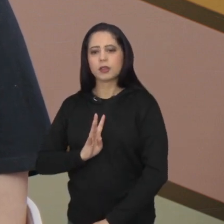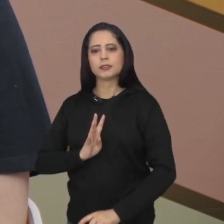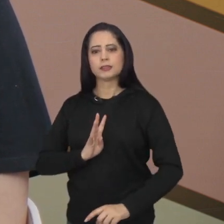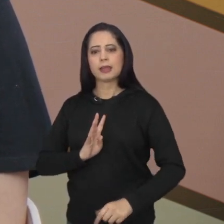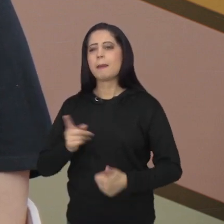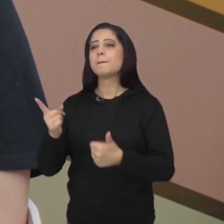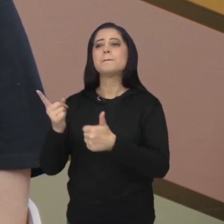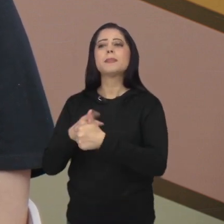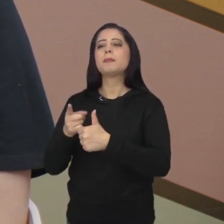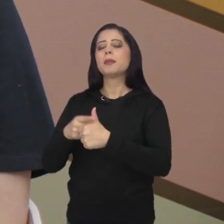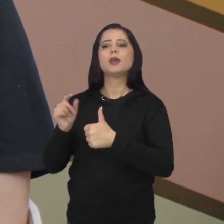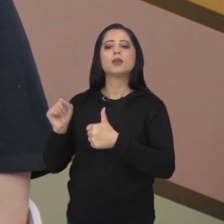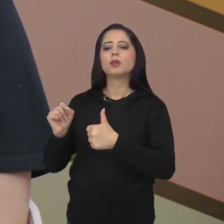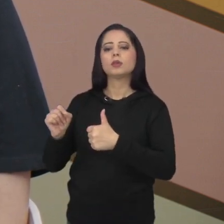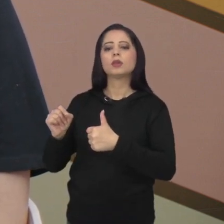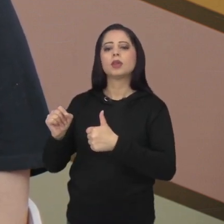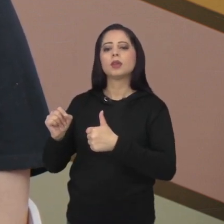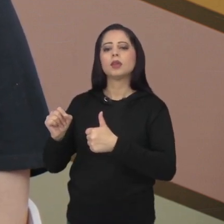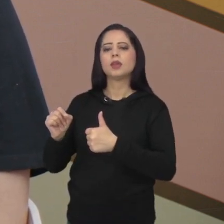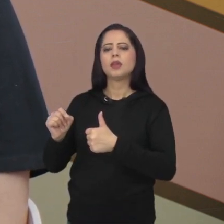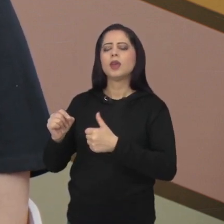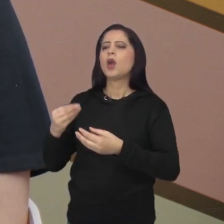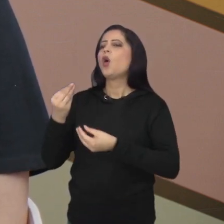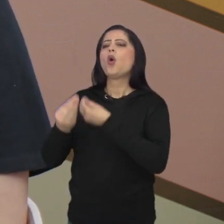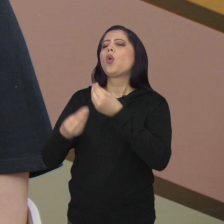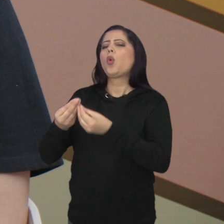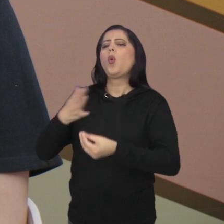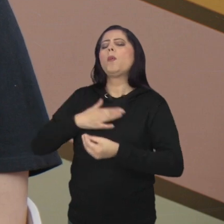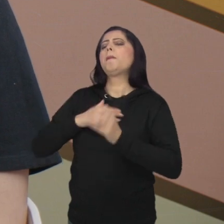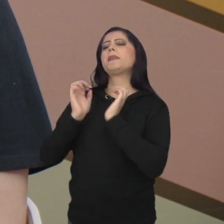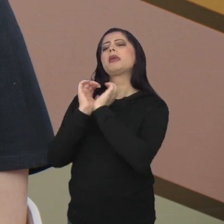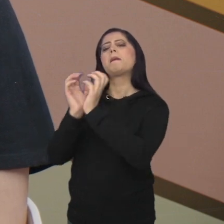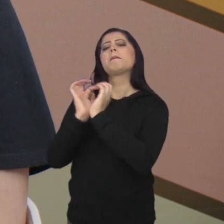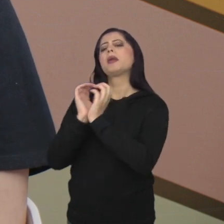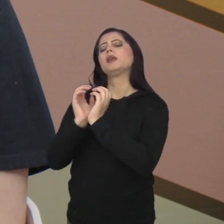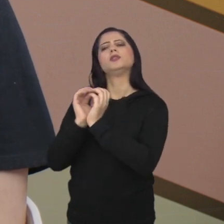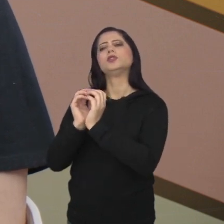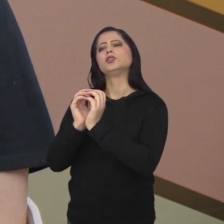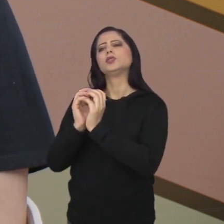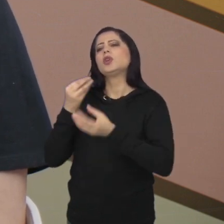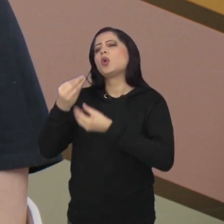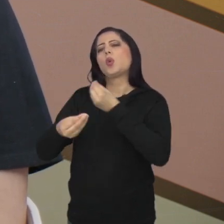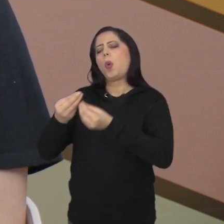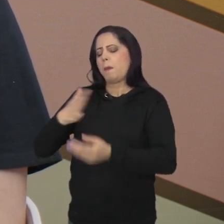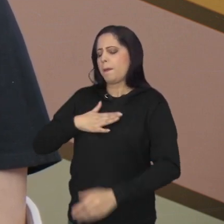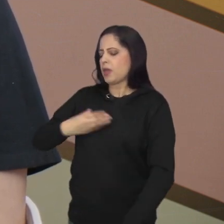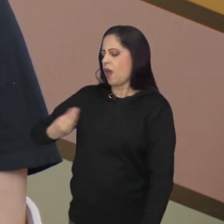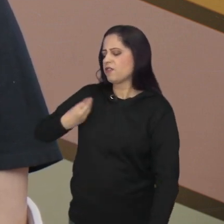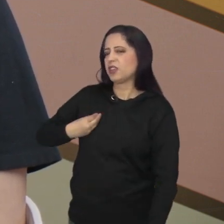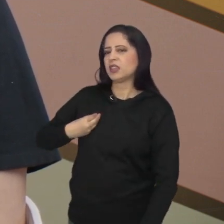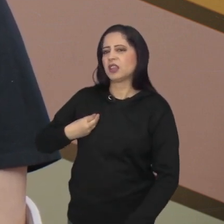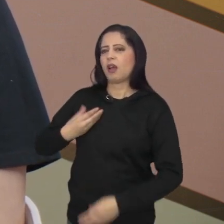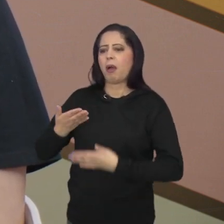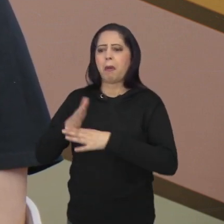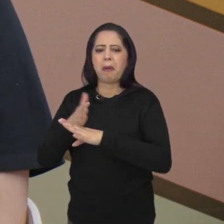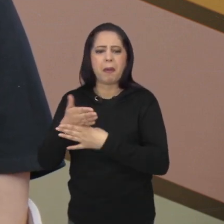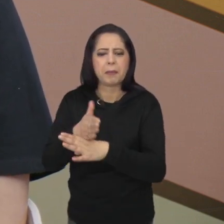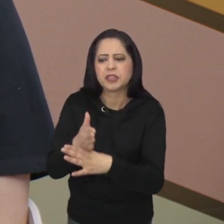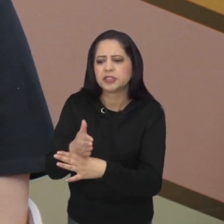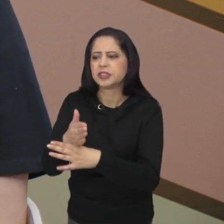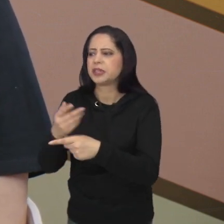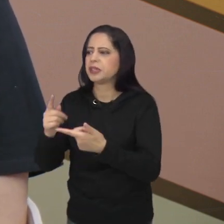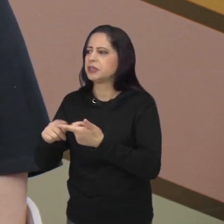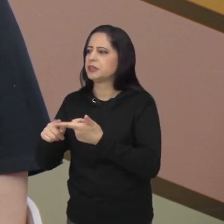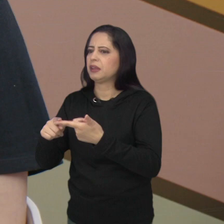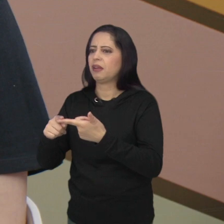que acontece é você encarar como é a sua mente. Como ela é agitada, como ela é distraída, como ela não